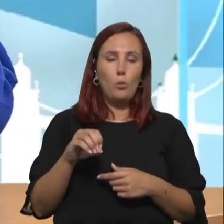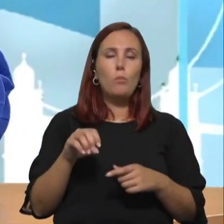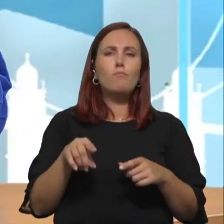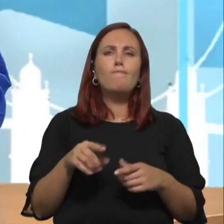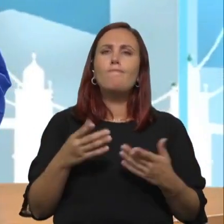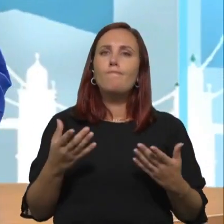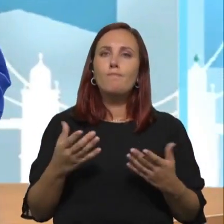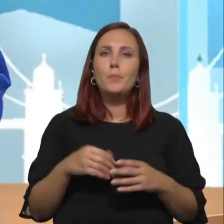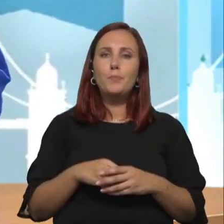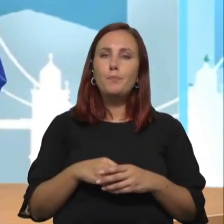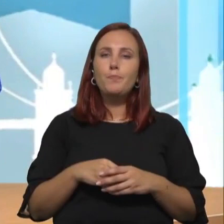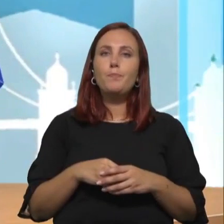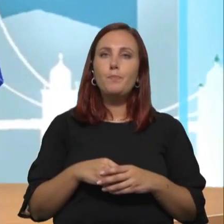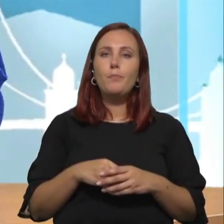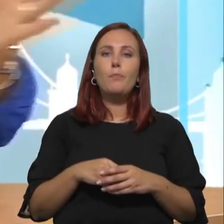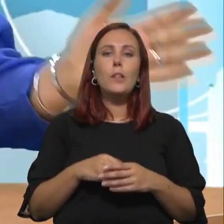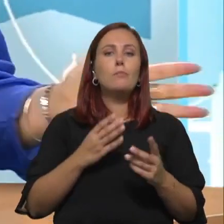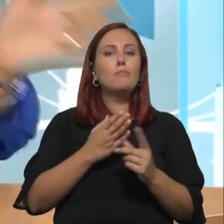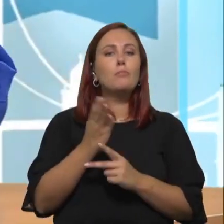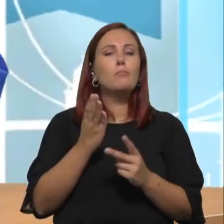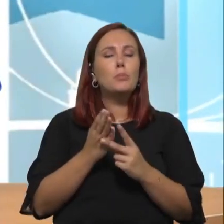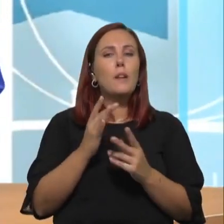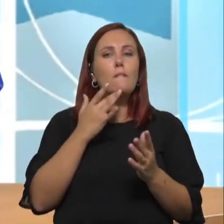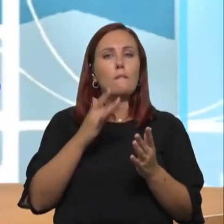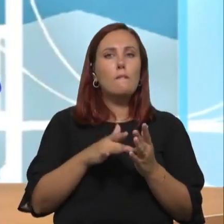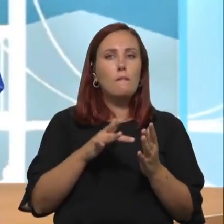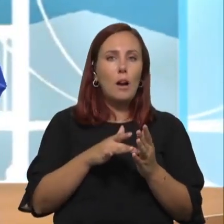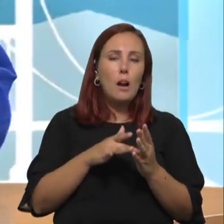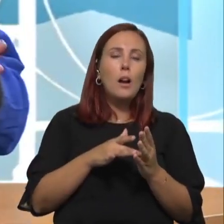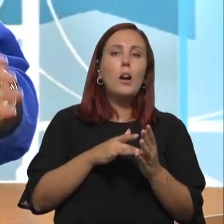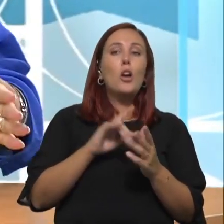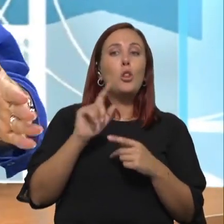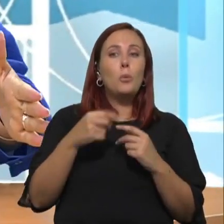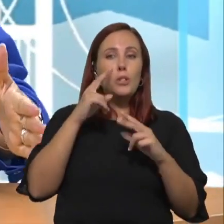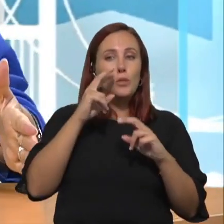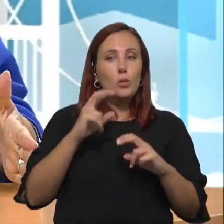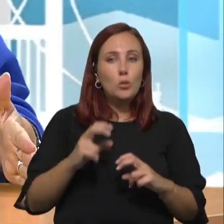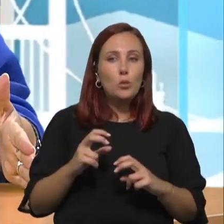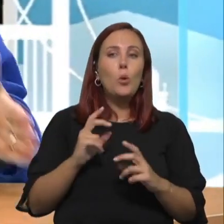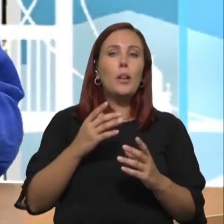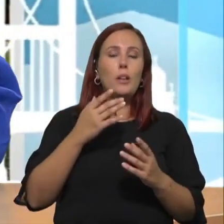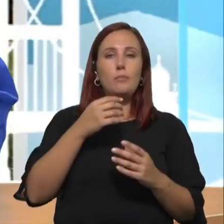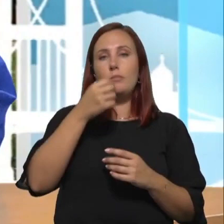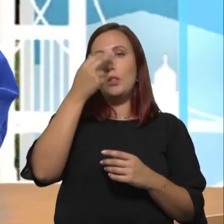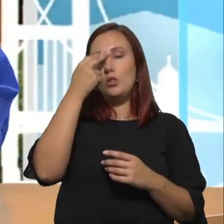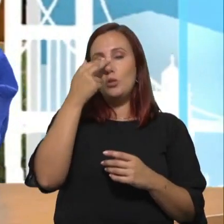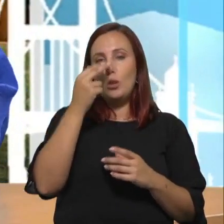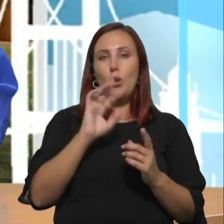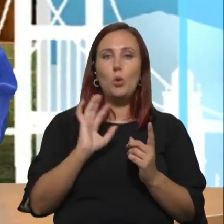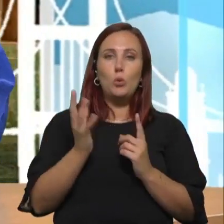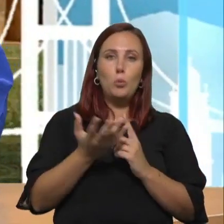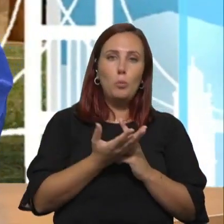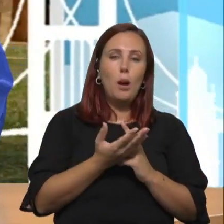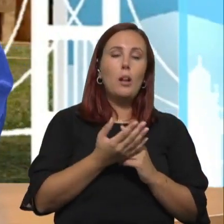envolve duas grandes obras que resultam deste período todo de investigação. Leia-se a História Global da Espiritualidade e